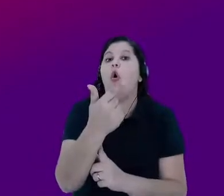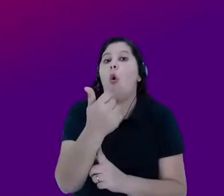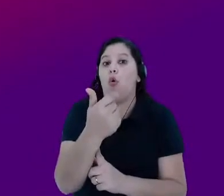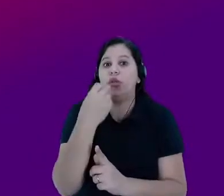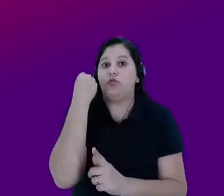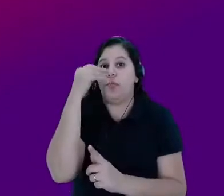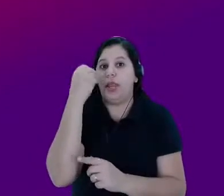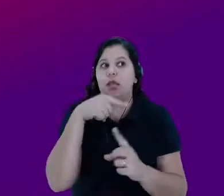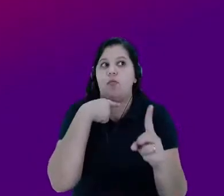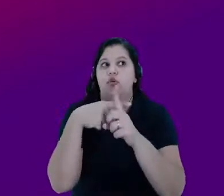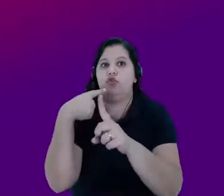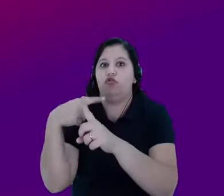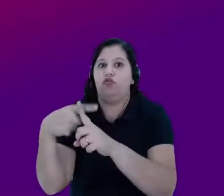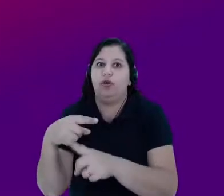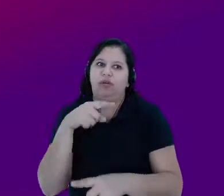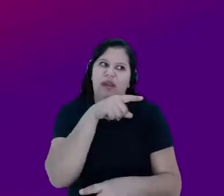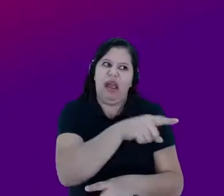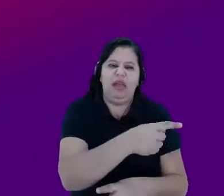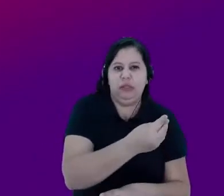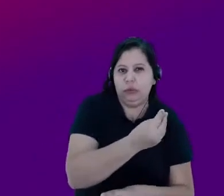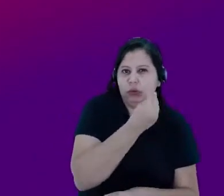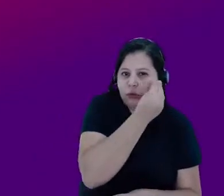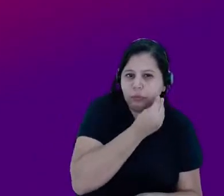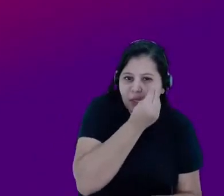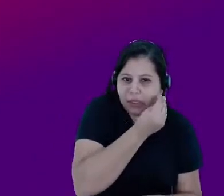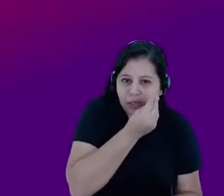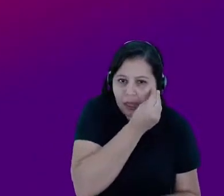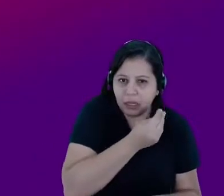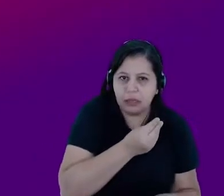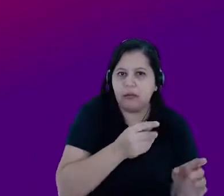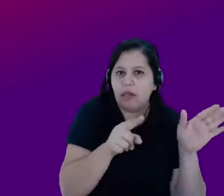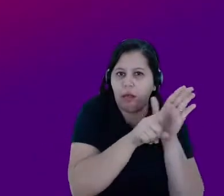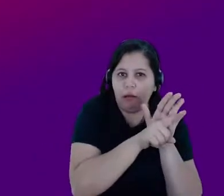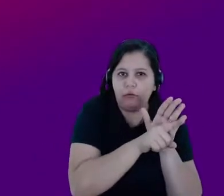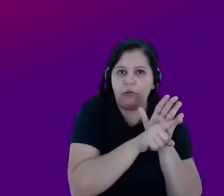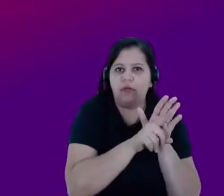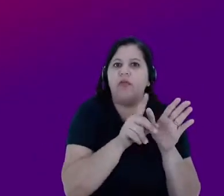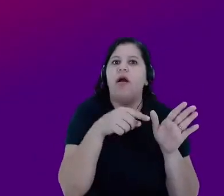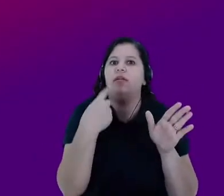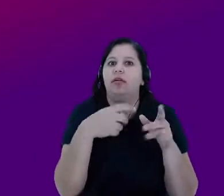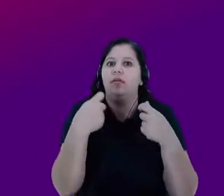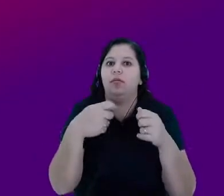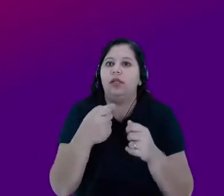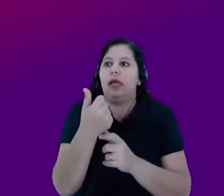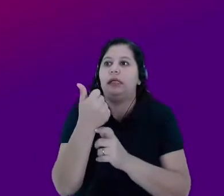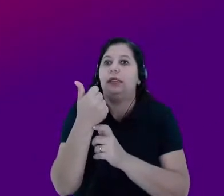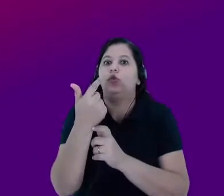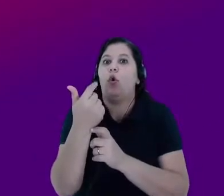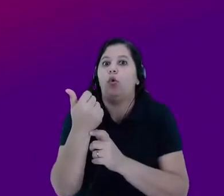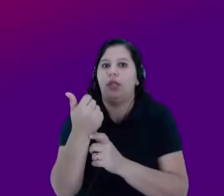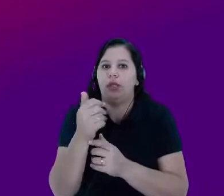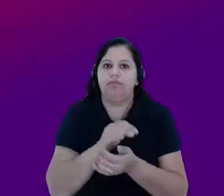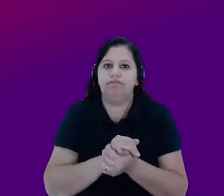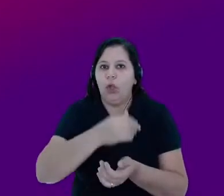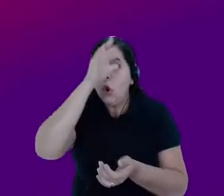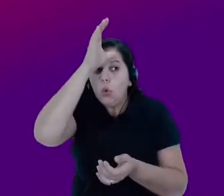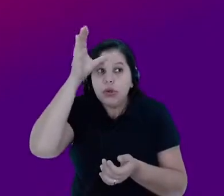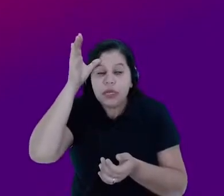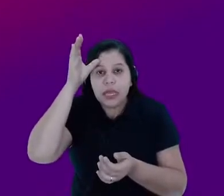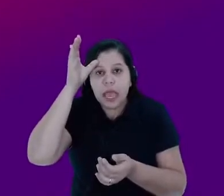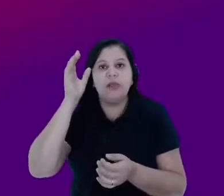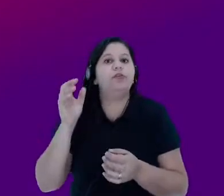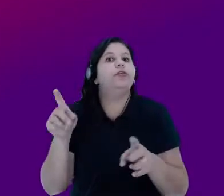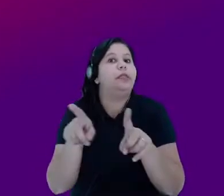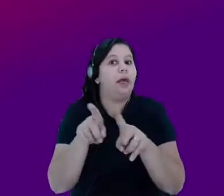experiência negativa. A gente sabe que 86% dos clientes estão dispostos a pagar até 25% a mais de uma melhor experiência do